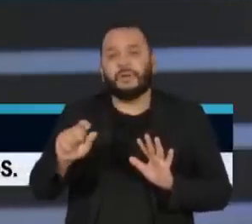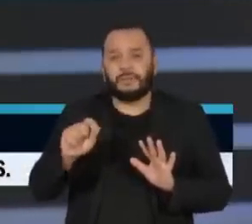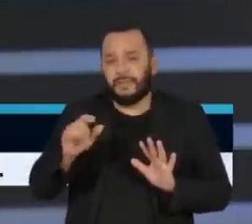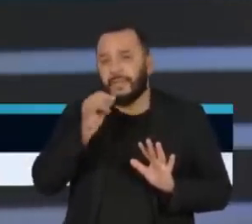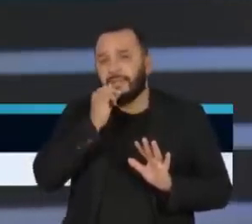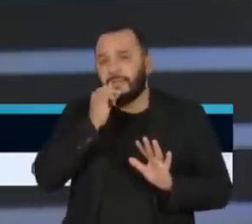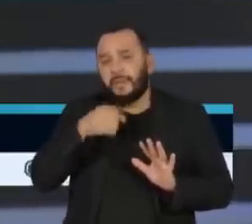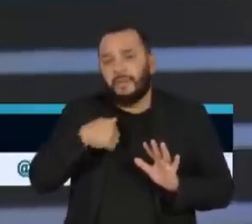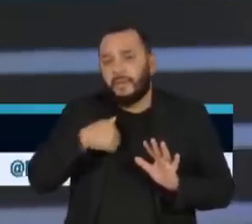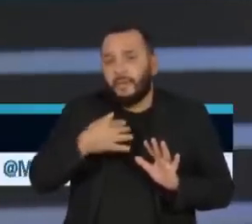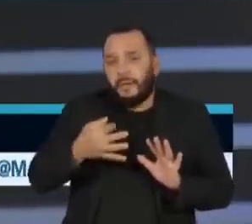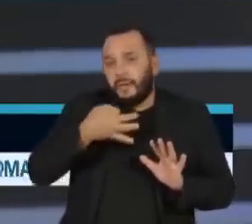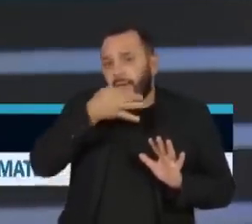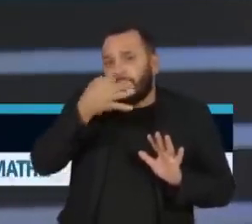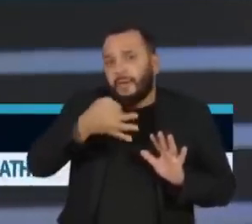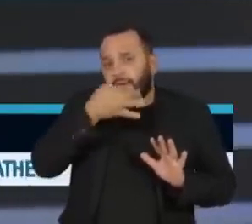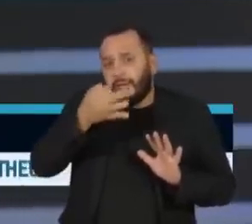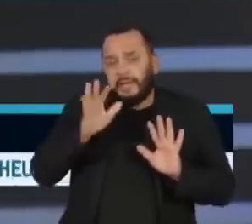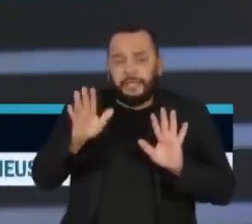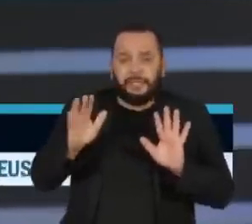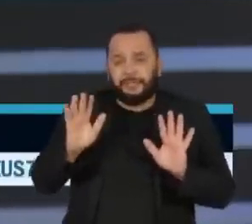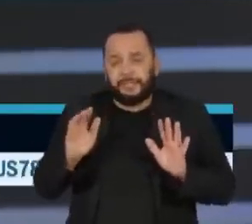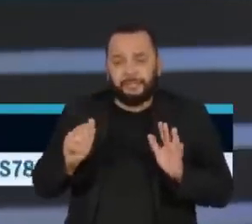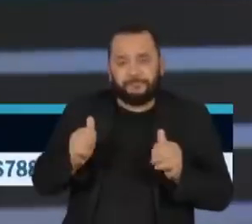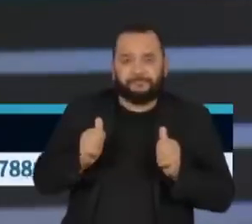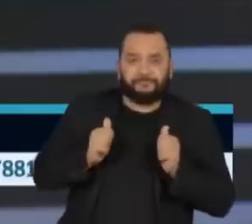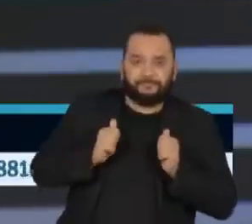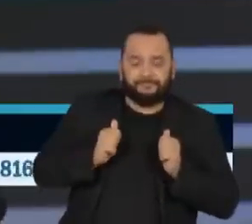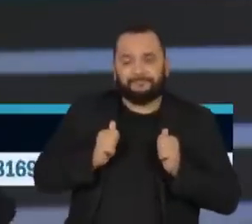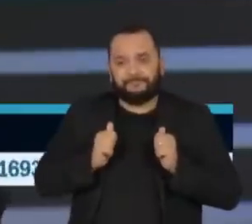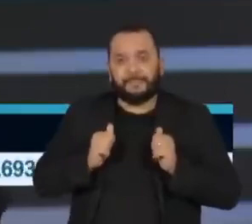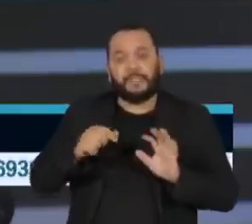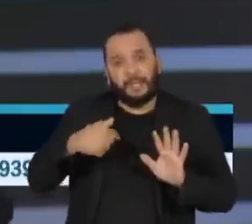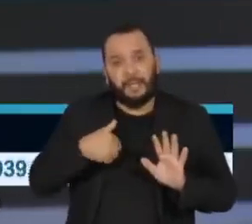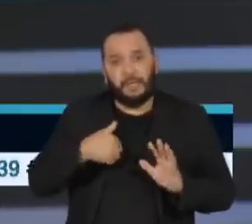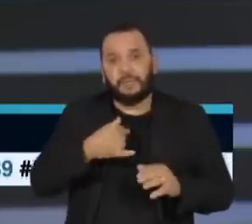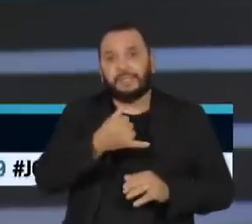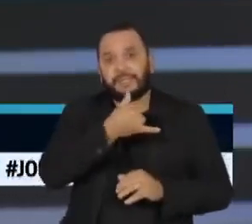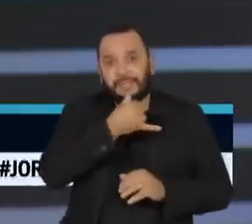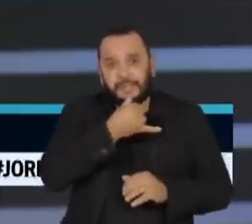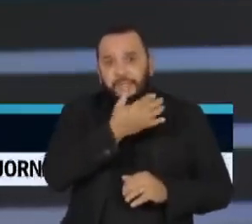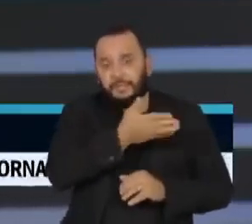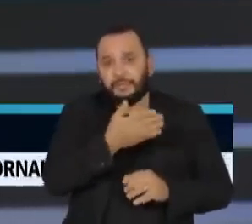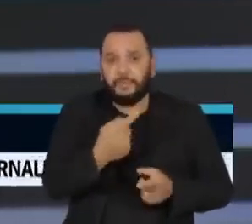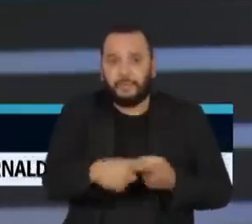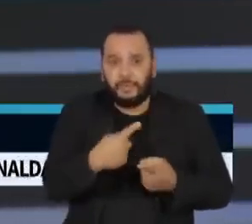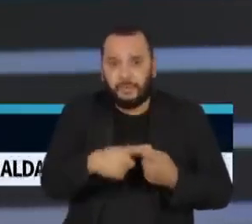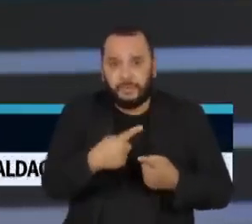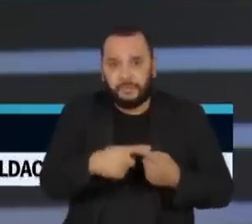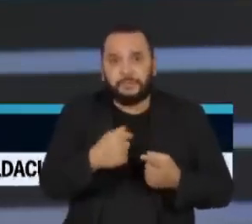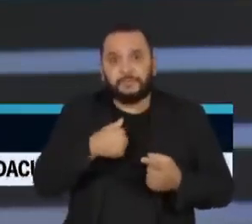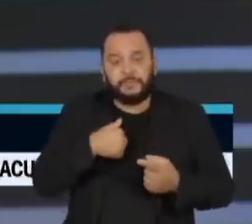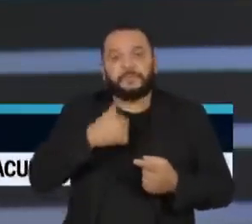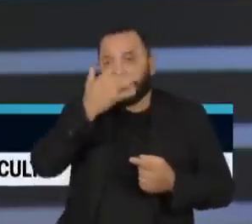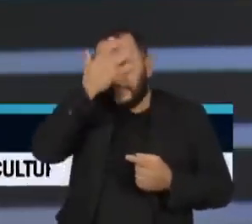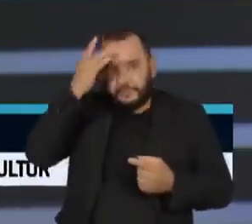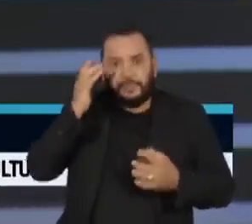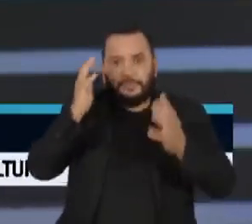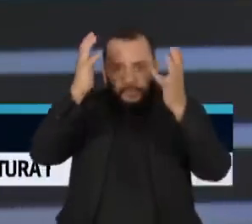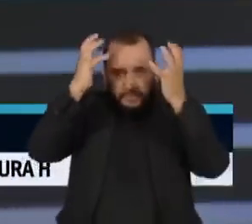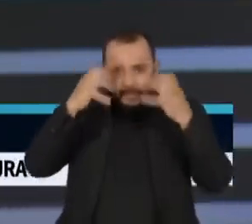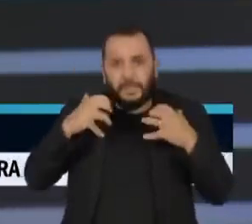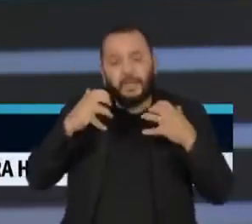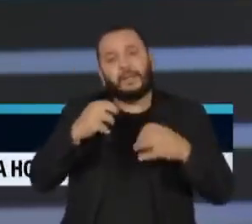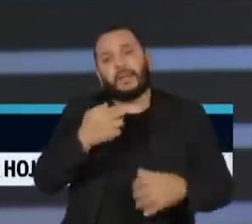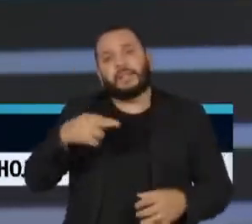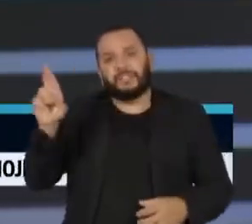para essas coisas. Eu fico mais entristecido, né, que pessoas que queiram a seriedade no campo das religiões, que coloquem